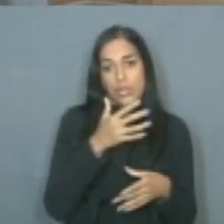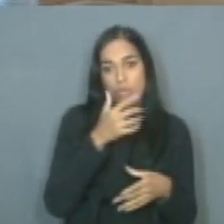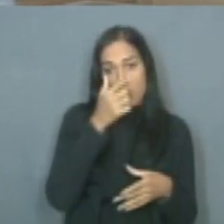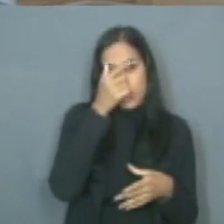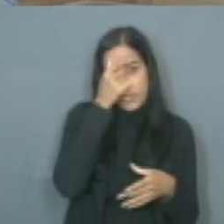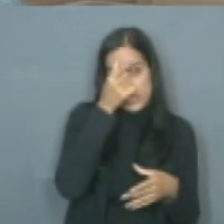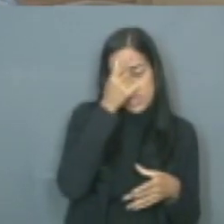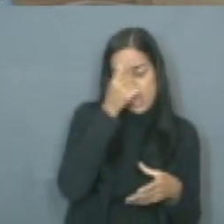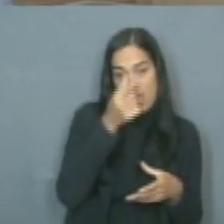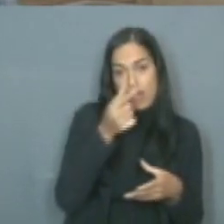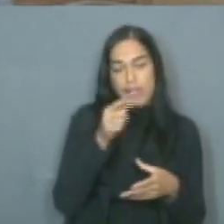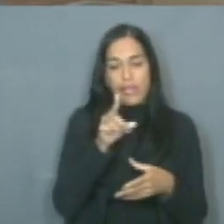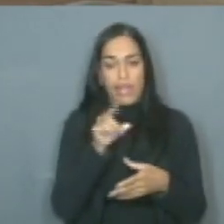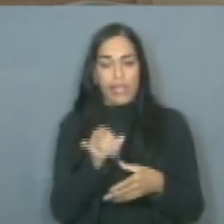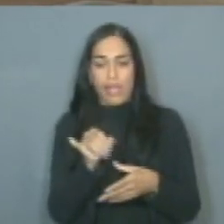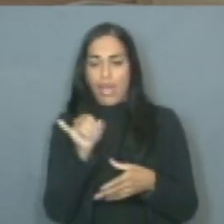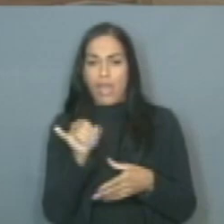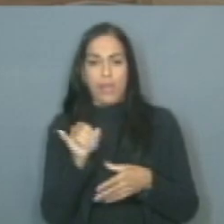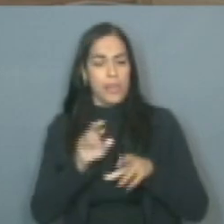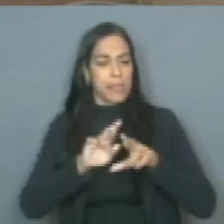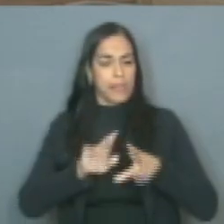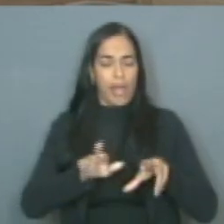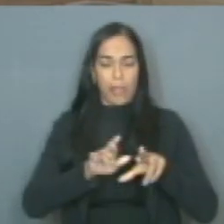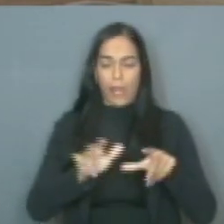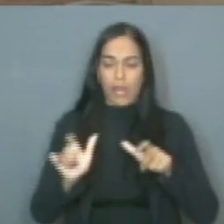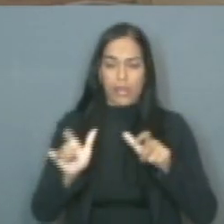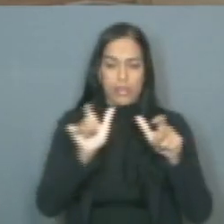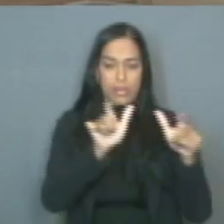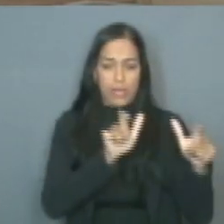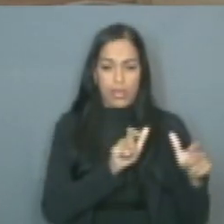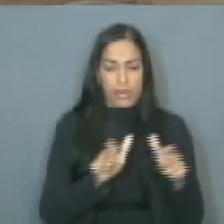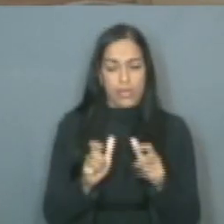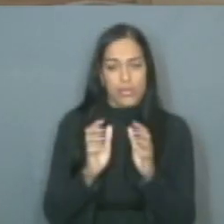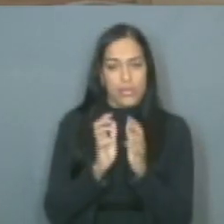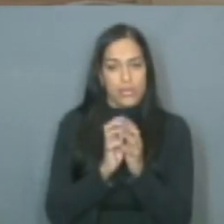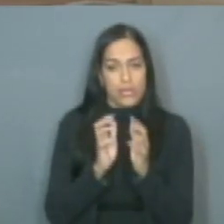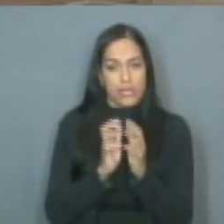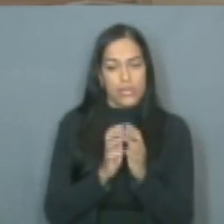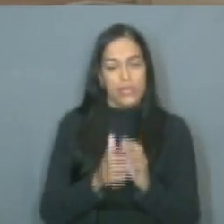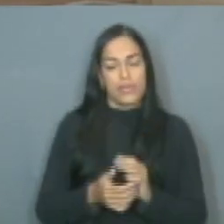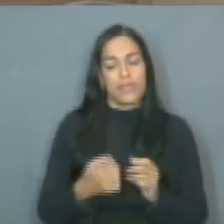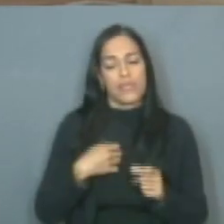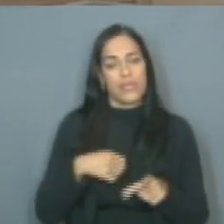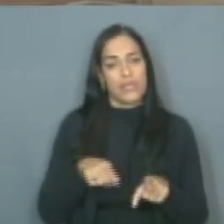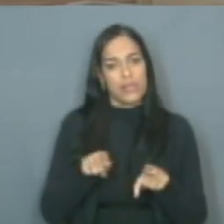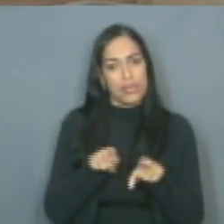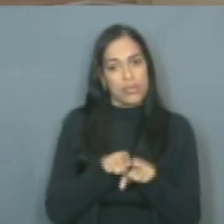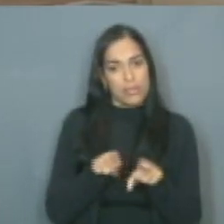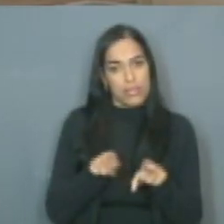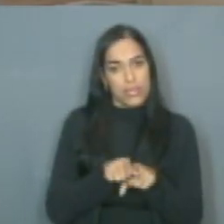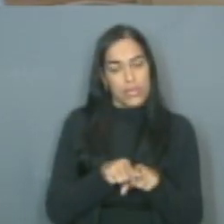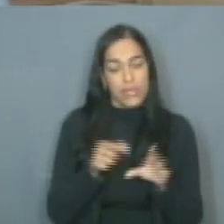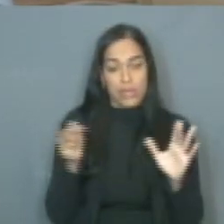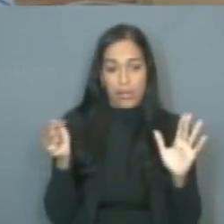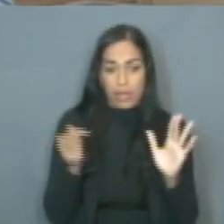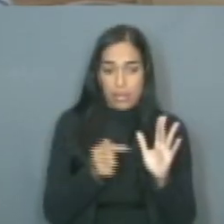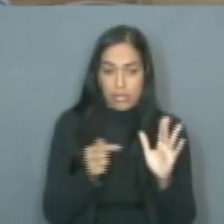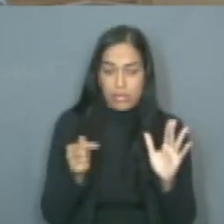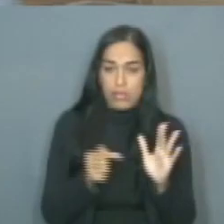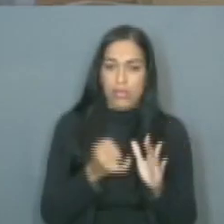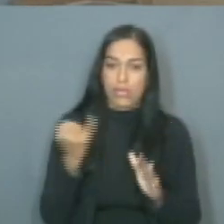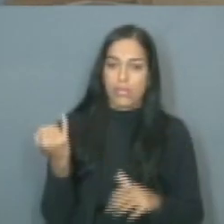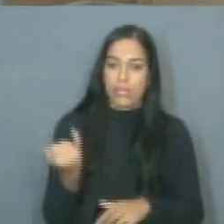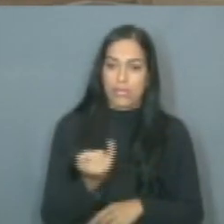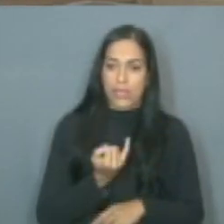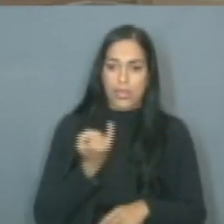para diversas outras localidades do Recife. Mas também porque essa é uma matéria